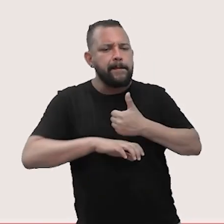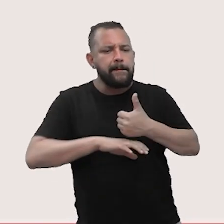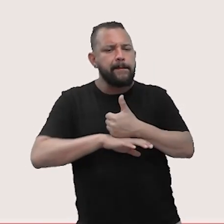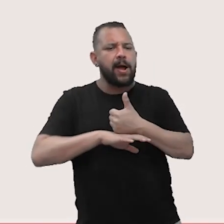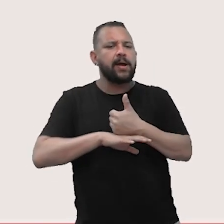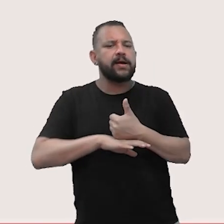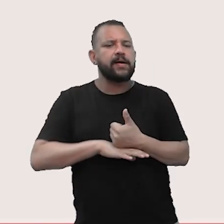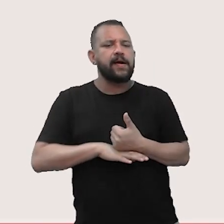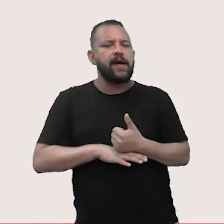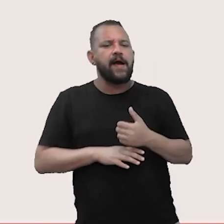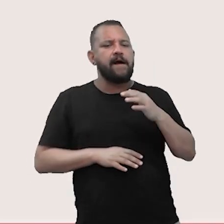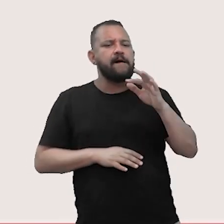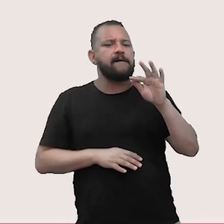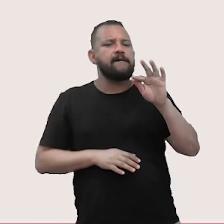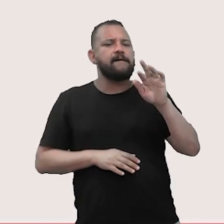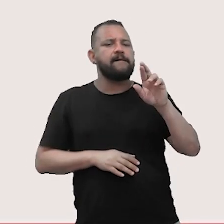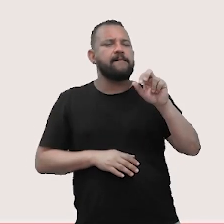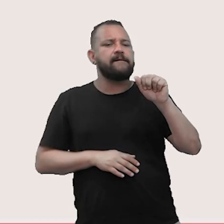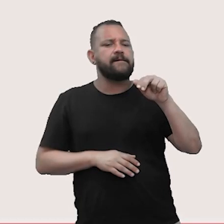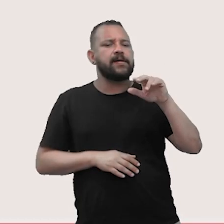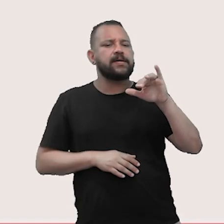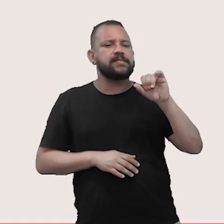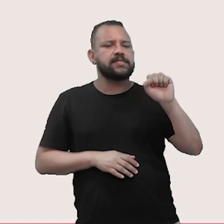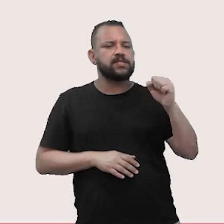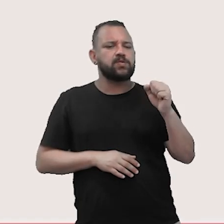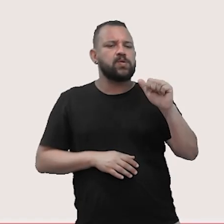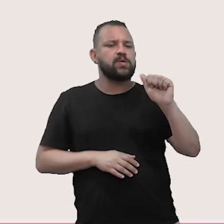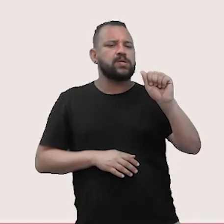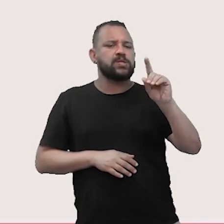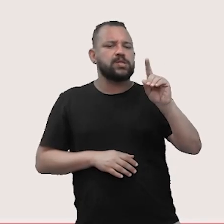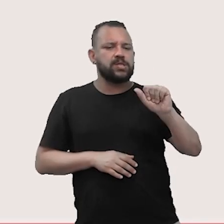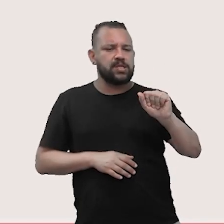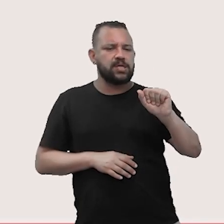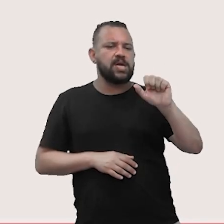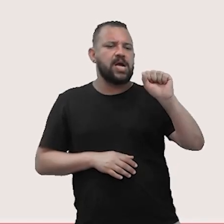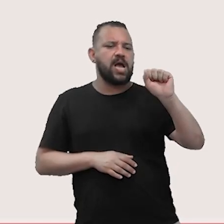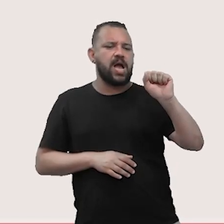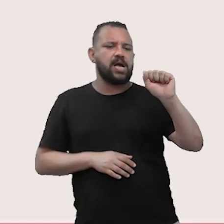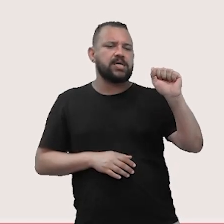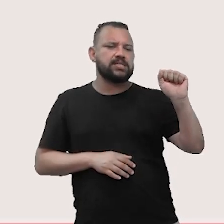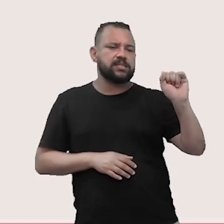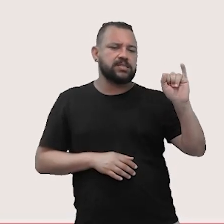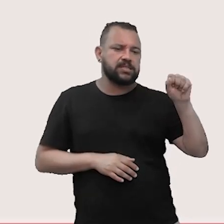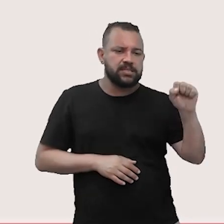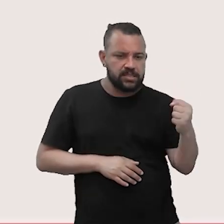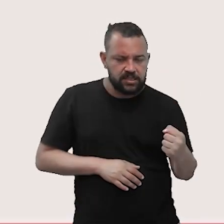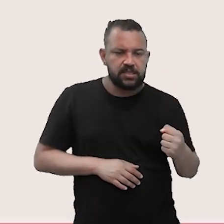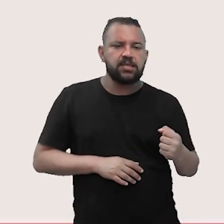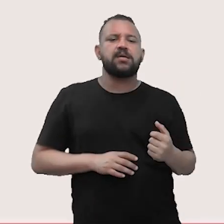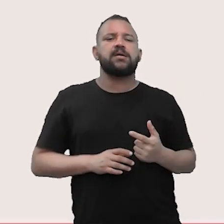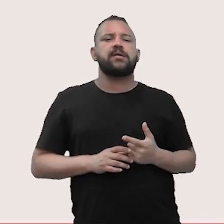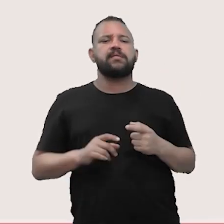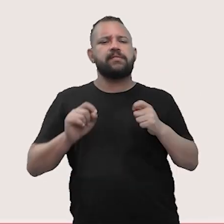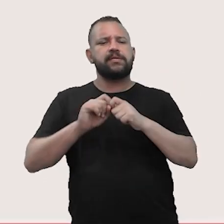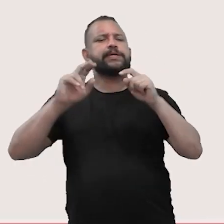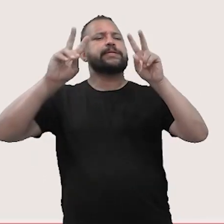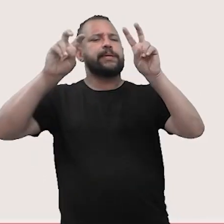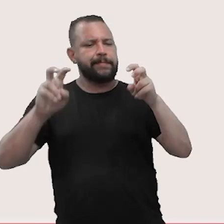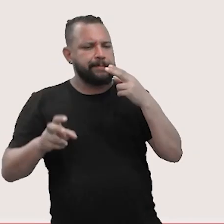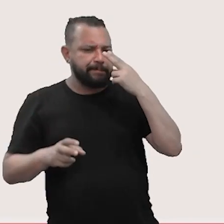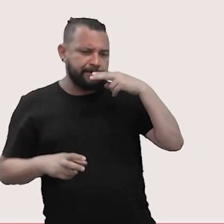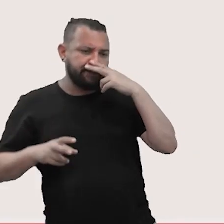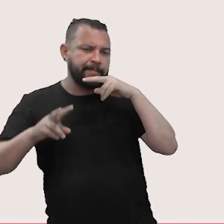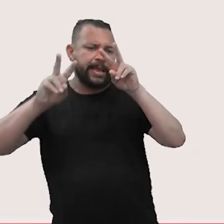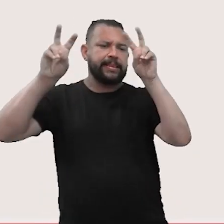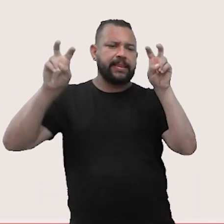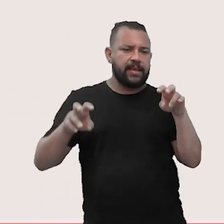olhada na fonte. Sempre olha a fonte. Nunca deixe de olhar a fonte, porque aí você já vai também antecipar. Então o texto ele vai falar sobre a mesma temática, né? Viver o amor